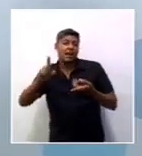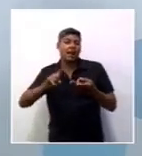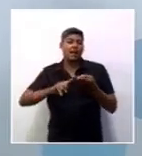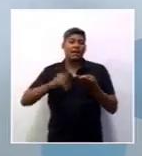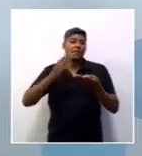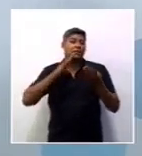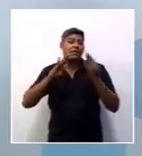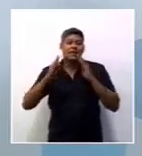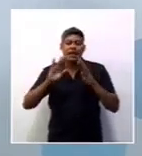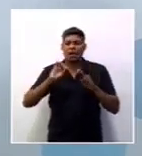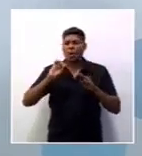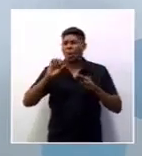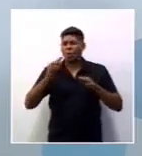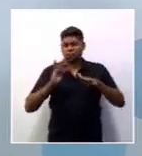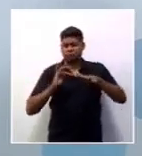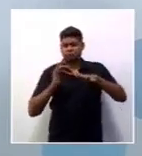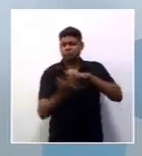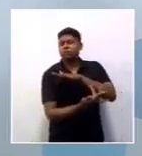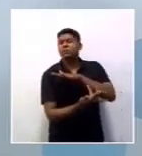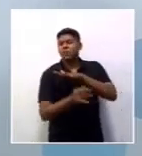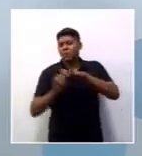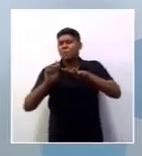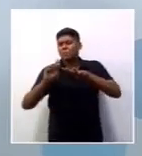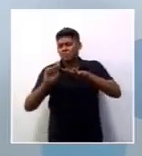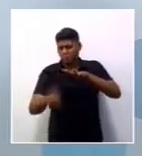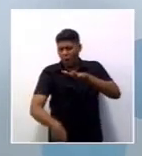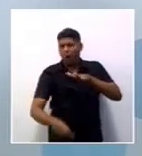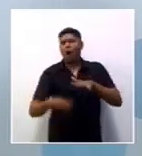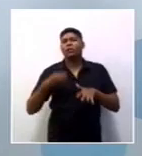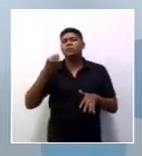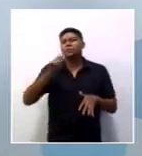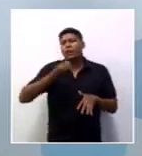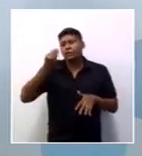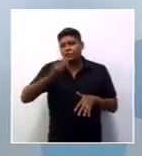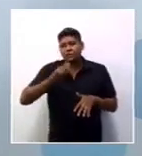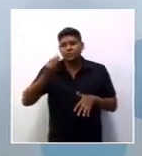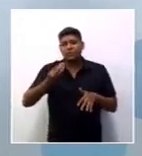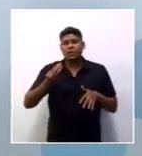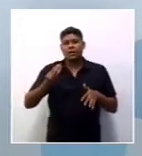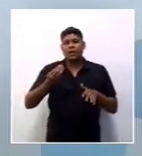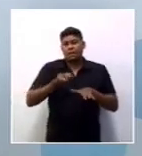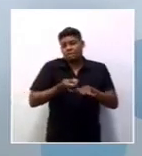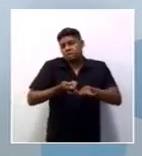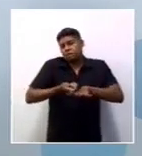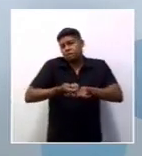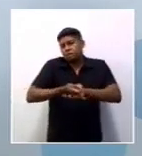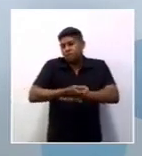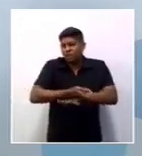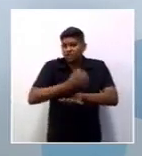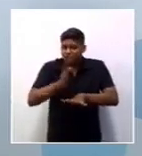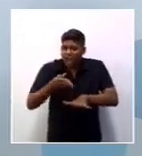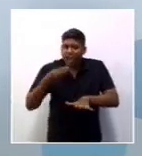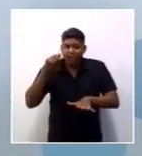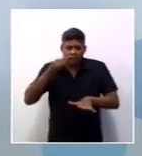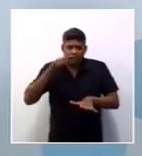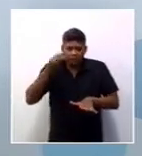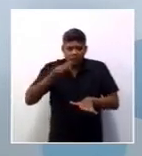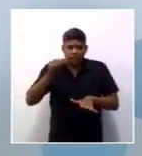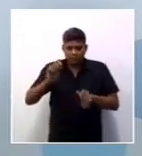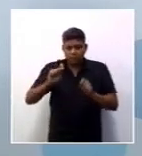de sites mesmo. Então, onde vocês já tiveram essas experiências com fake news? E se vocês já tiveram essas experiências,